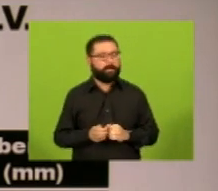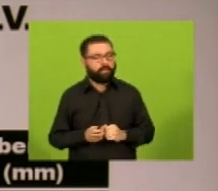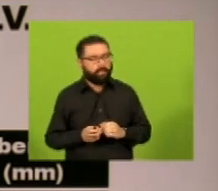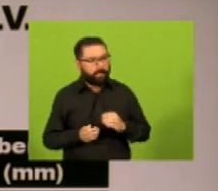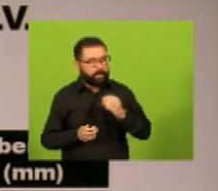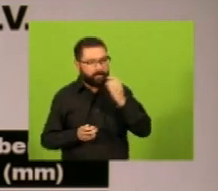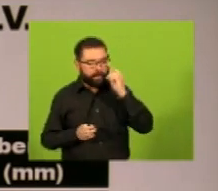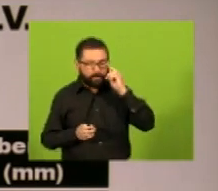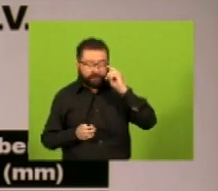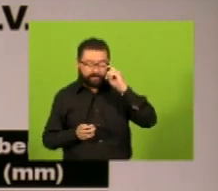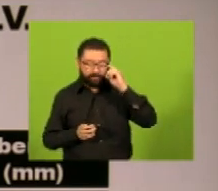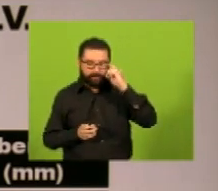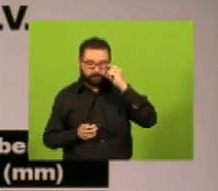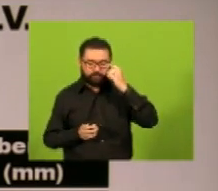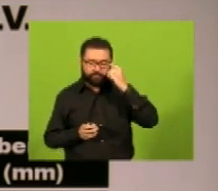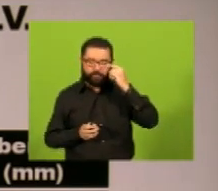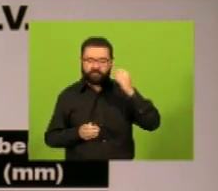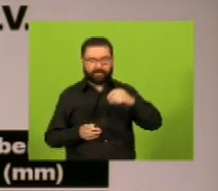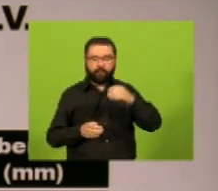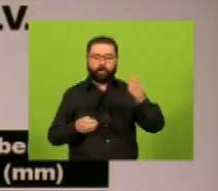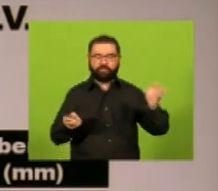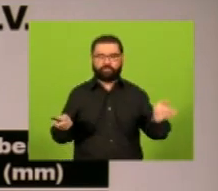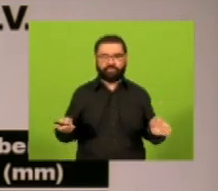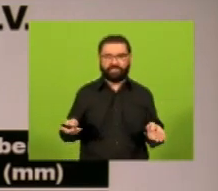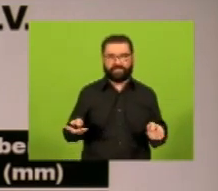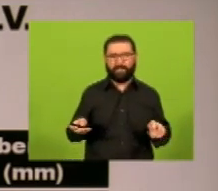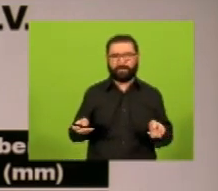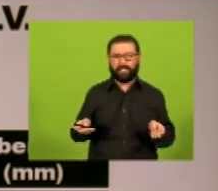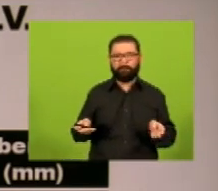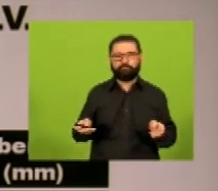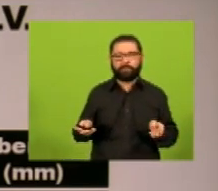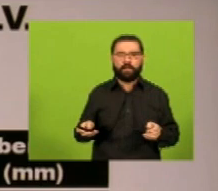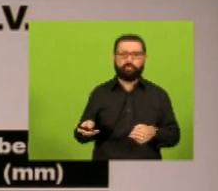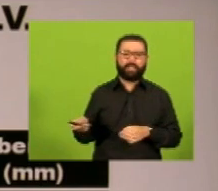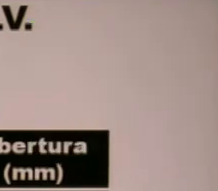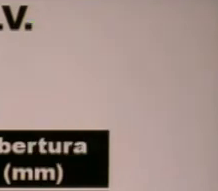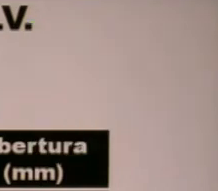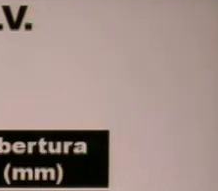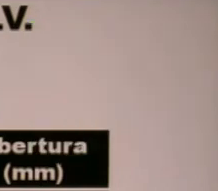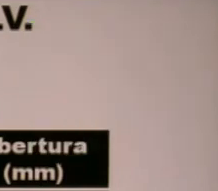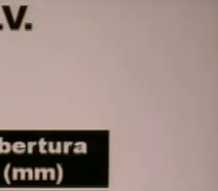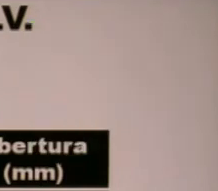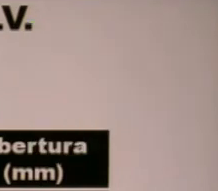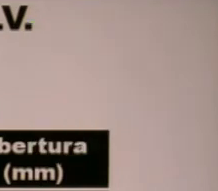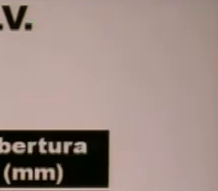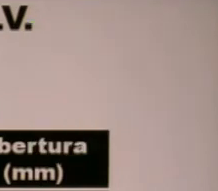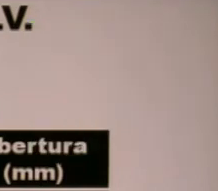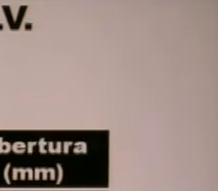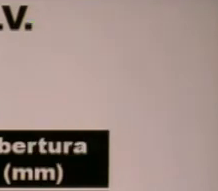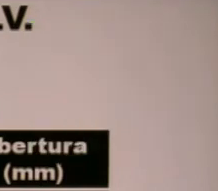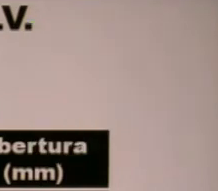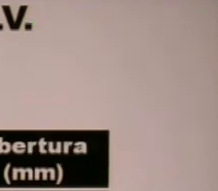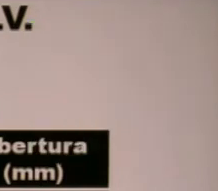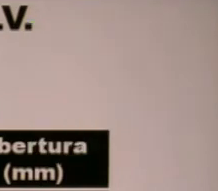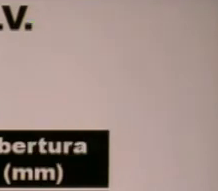filtros. Esses filtros vão estar ao longo de todo o sistema, tá? Não é só ali no